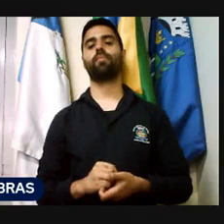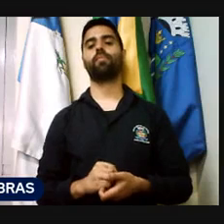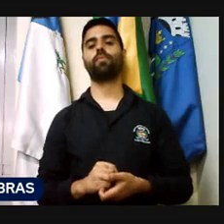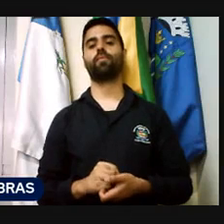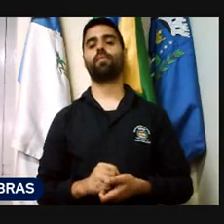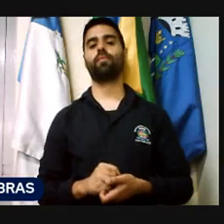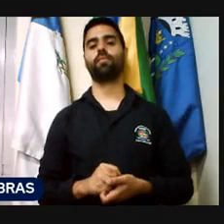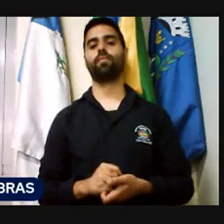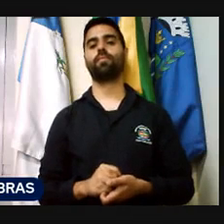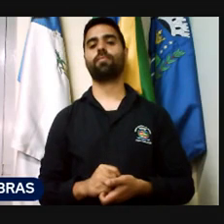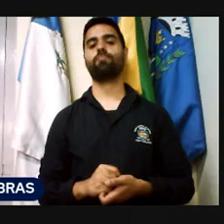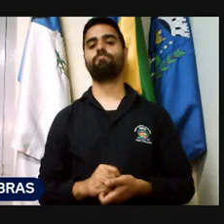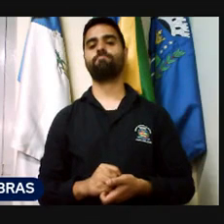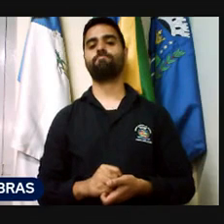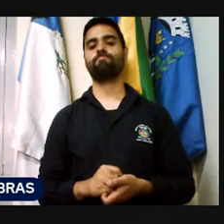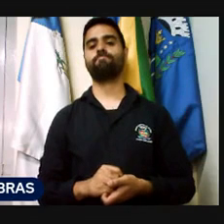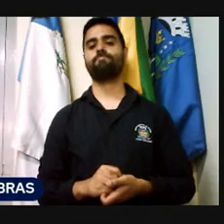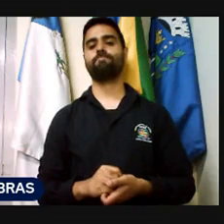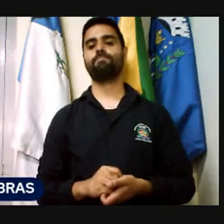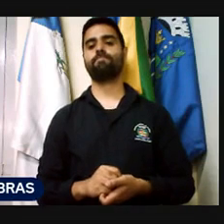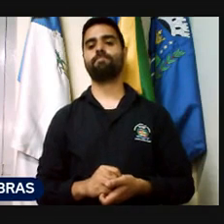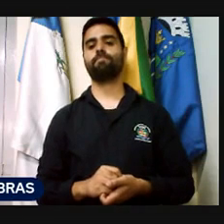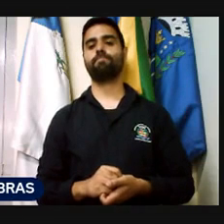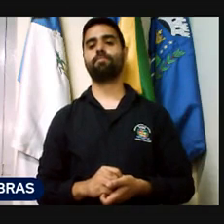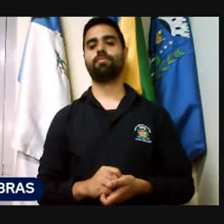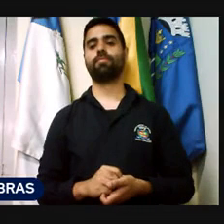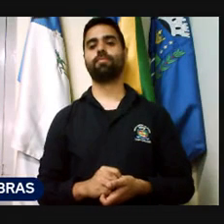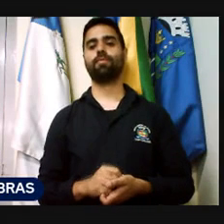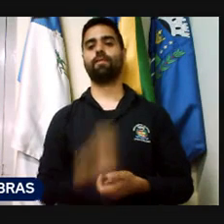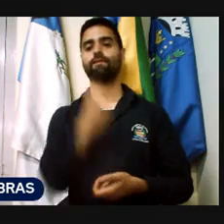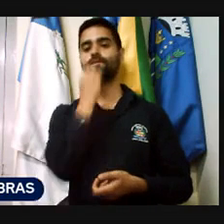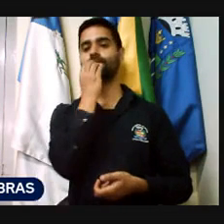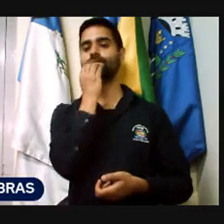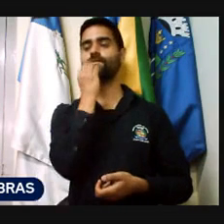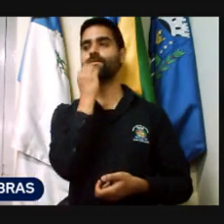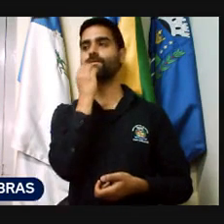2021, vereador Pedro Graça.